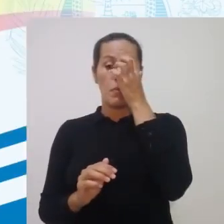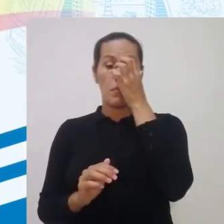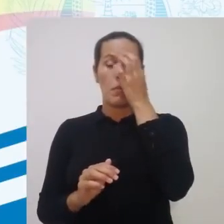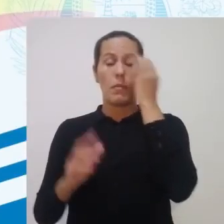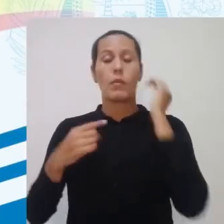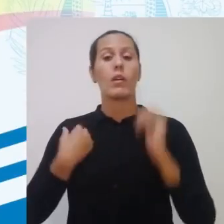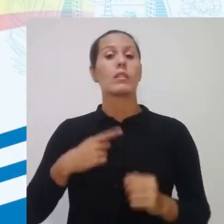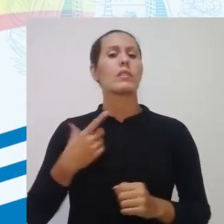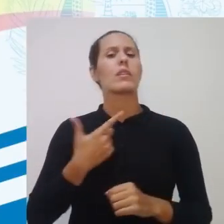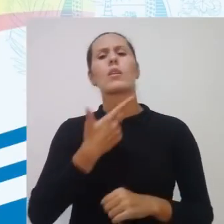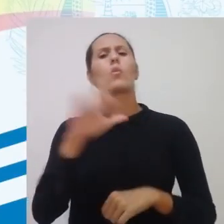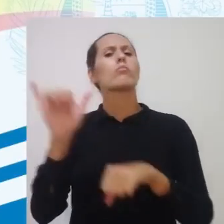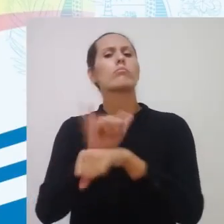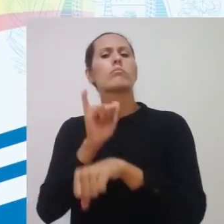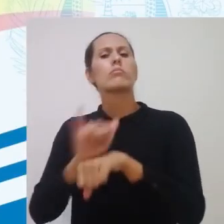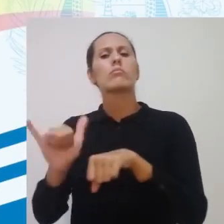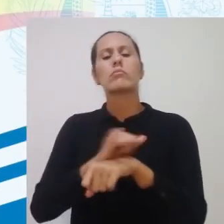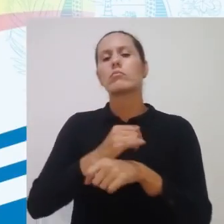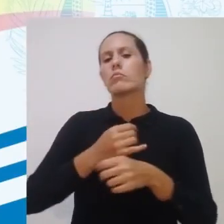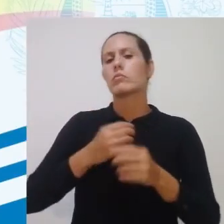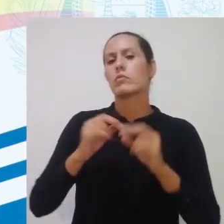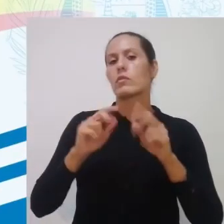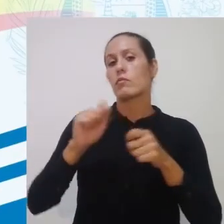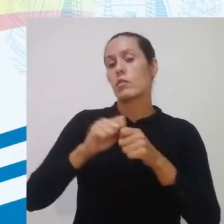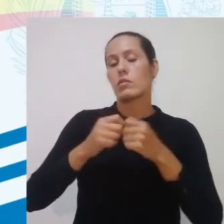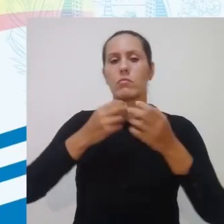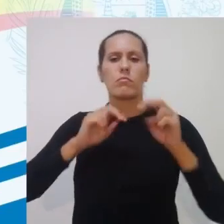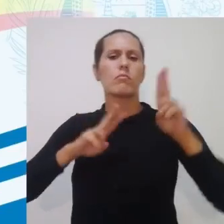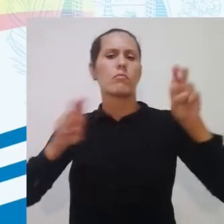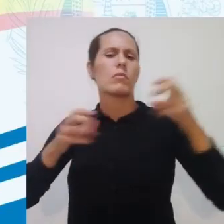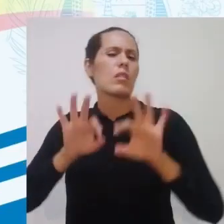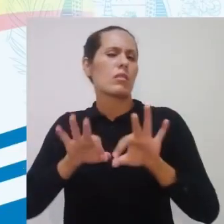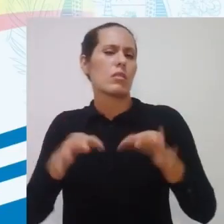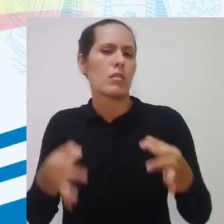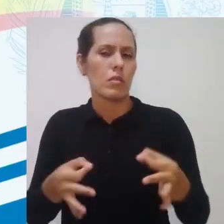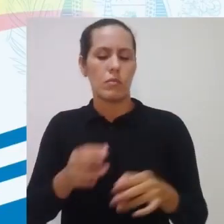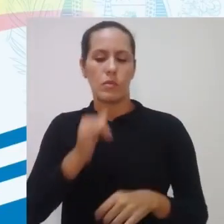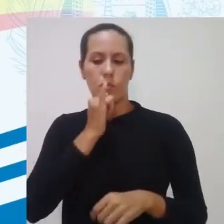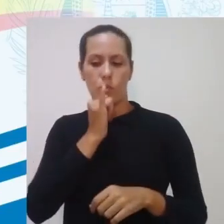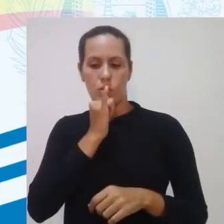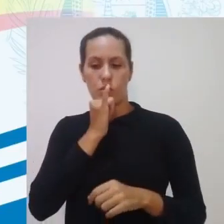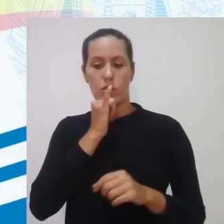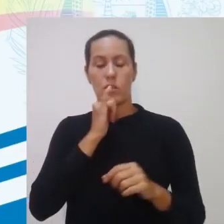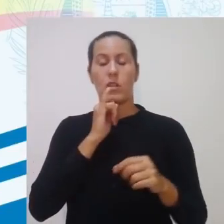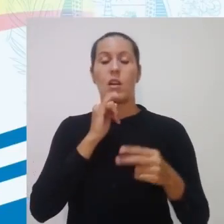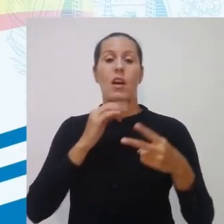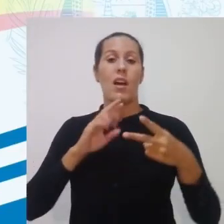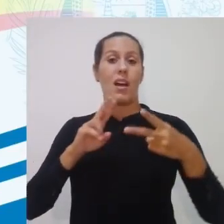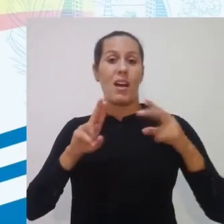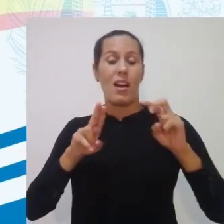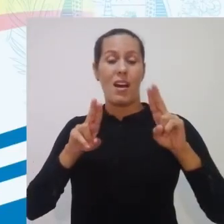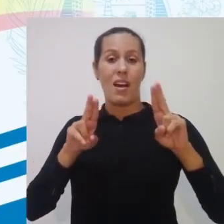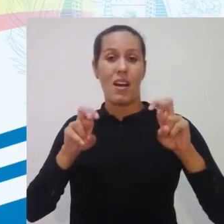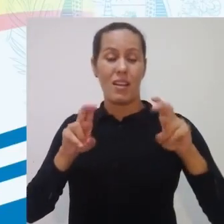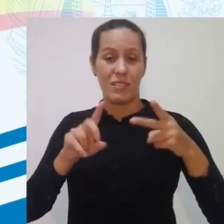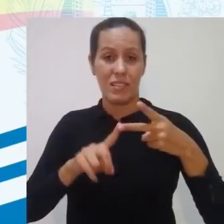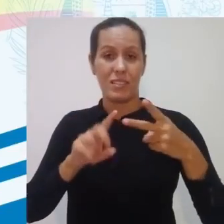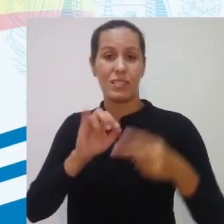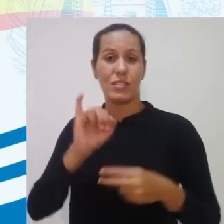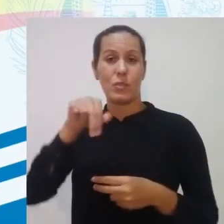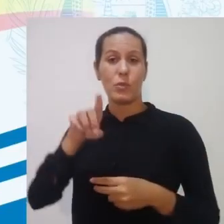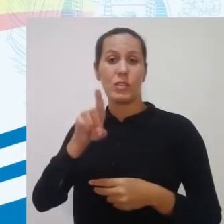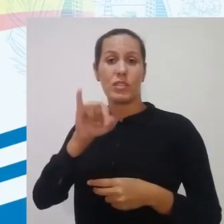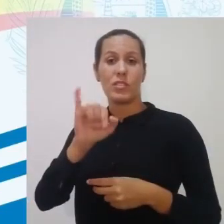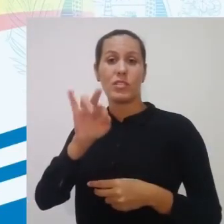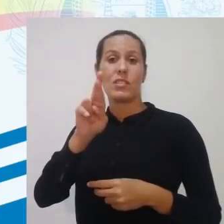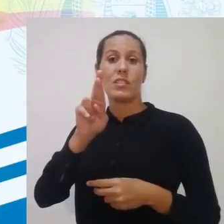79. A gente também tem outra forma de fazer a citação de forma mais simples. Por exemplo, a citação indireta é